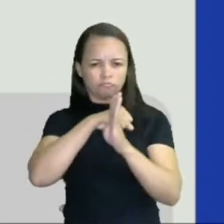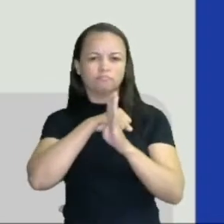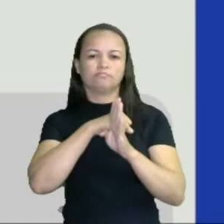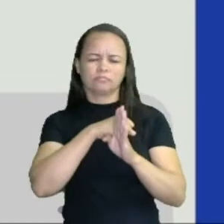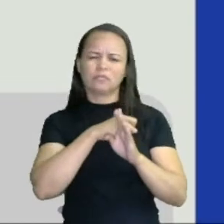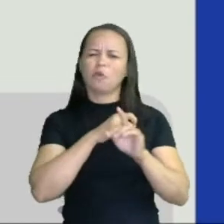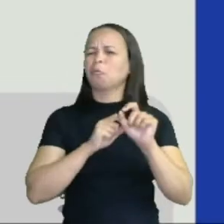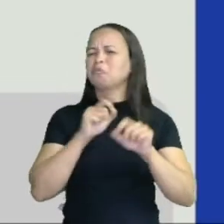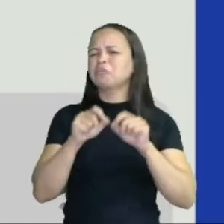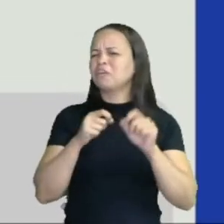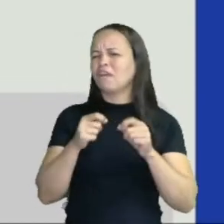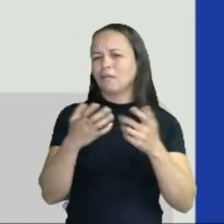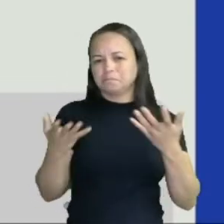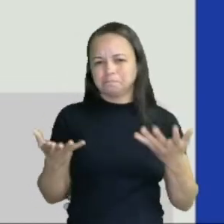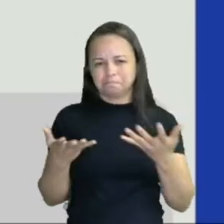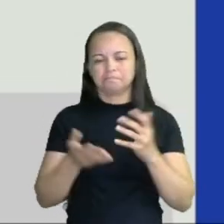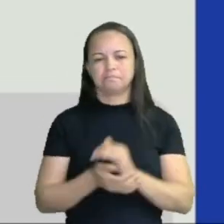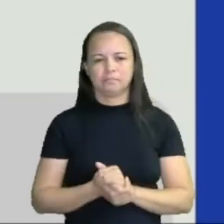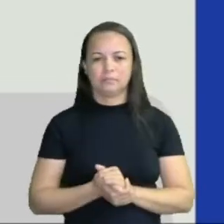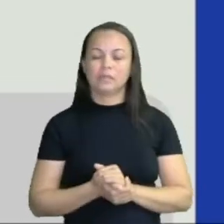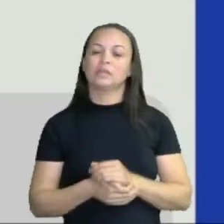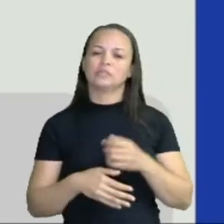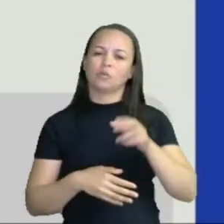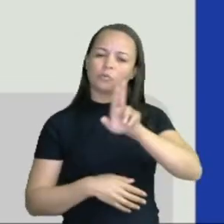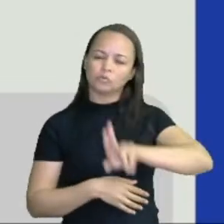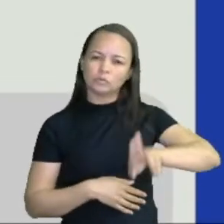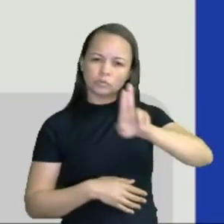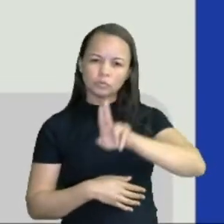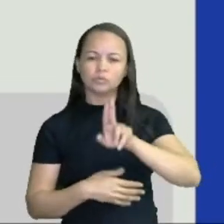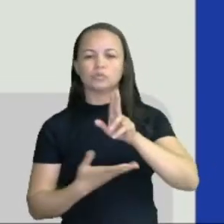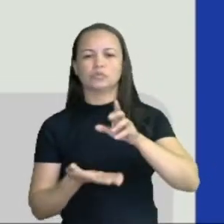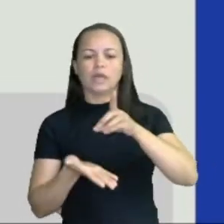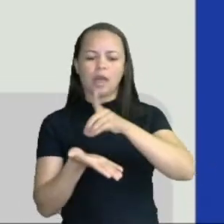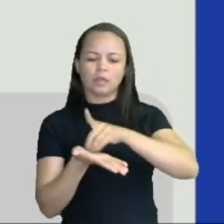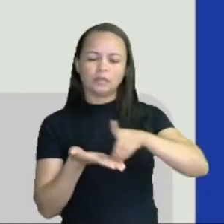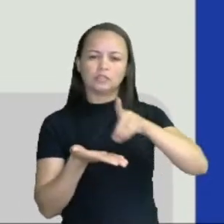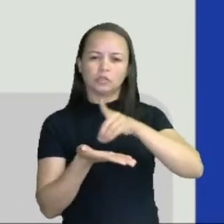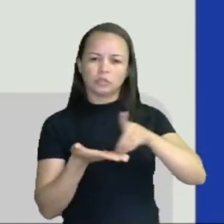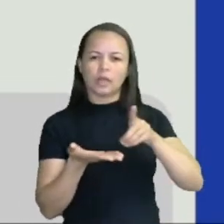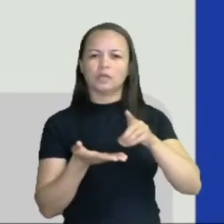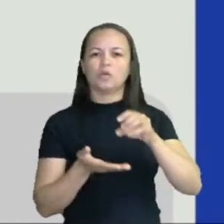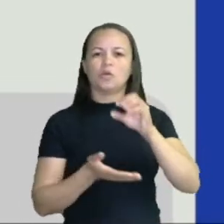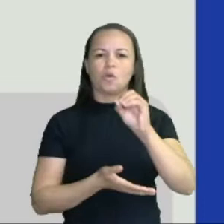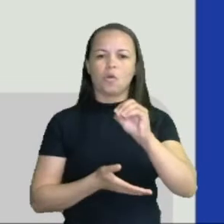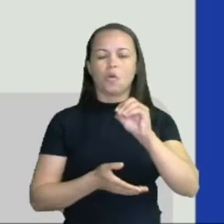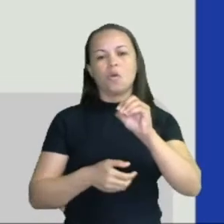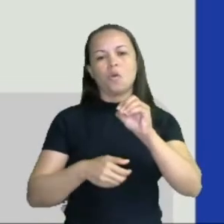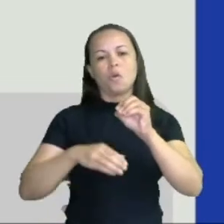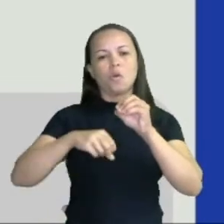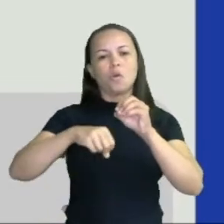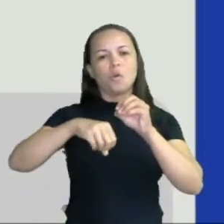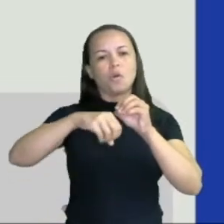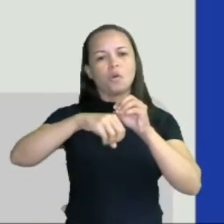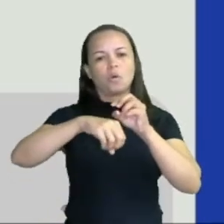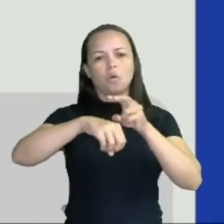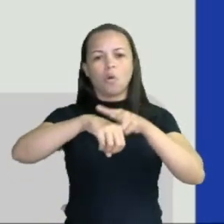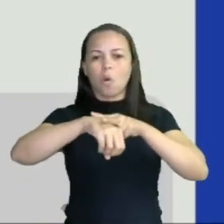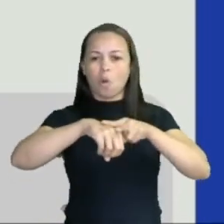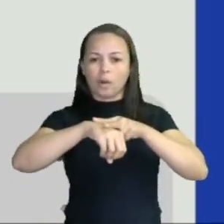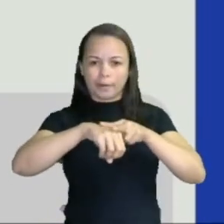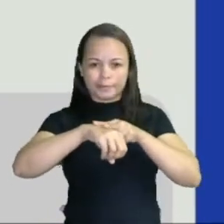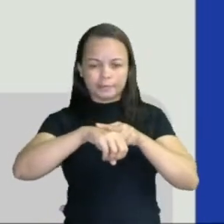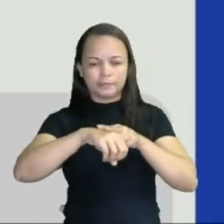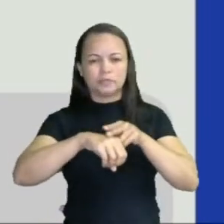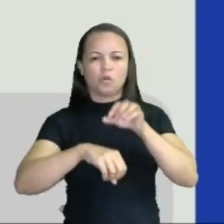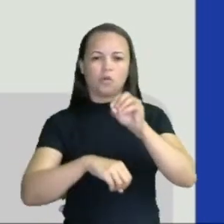substantivo? Mais uma vez, estamos fazendo uso aqui do dicionário online, Aulete Digital. Então, quando a gente quiser